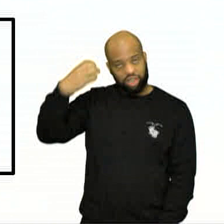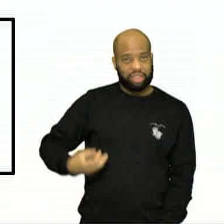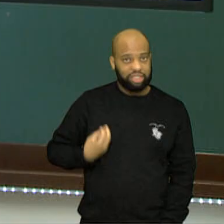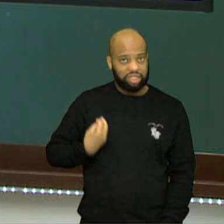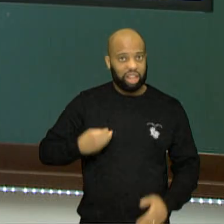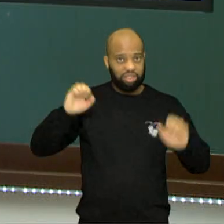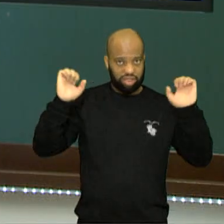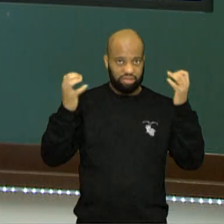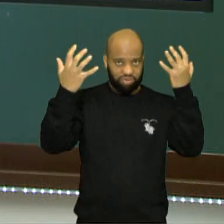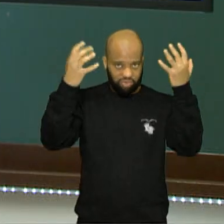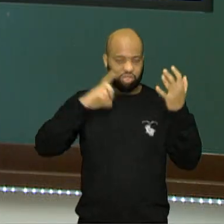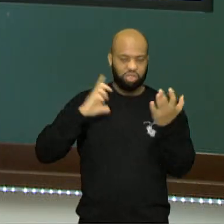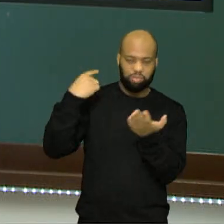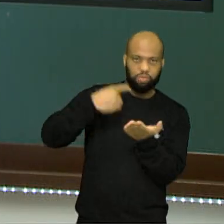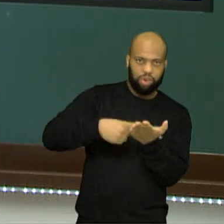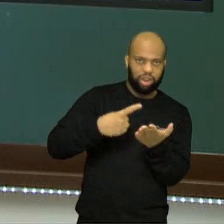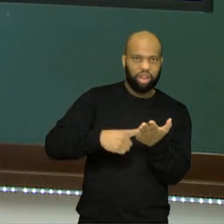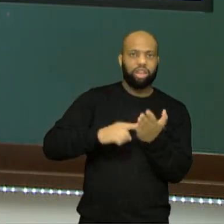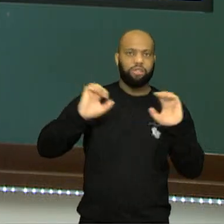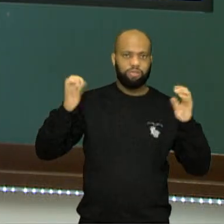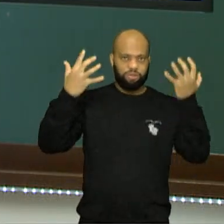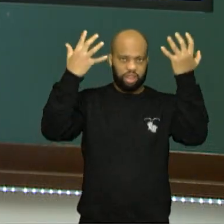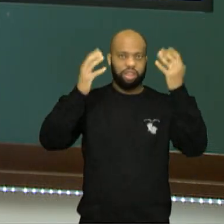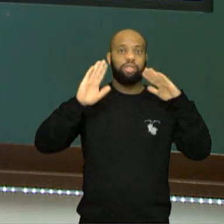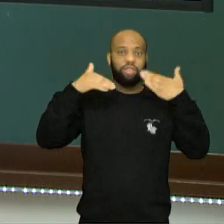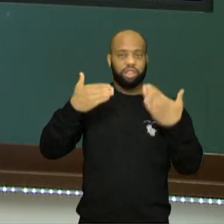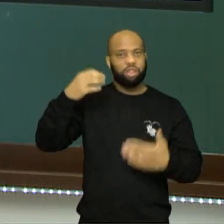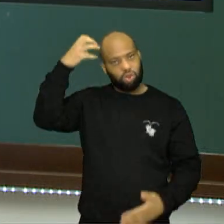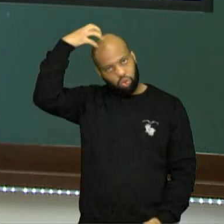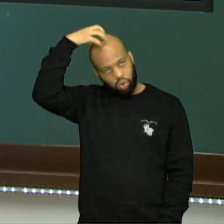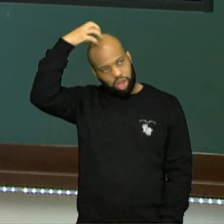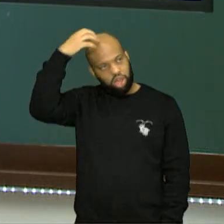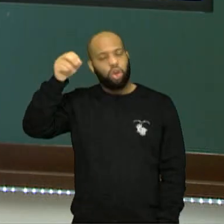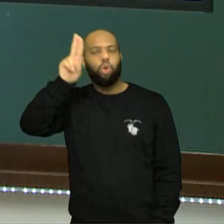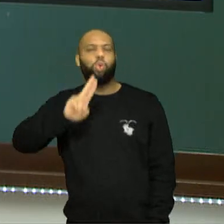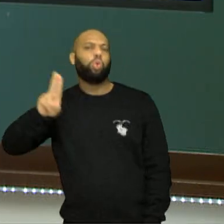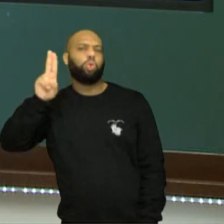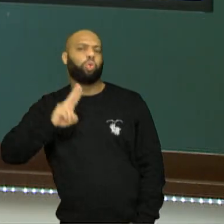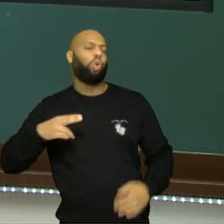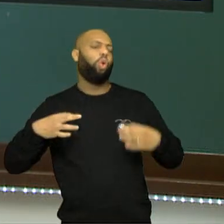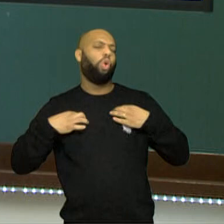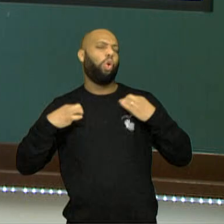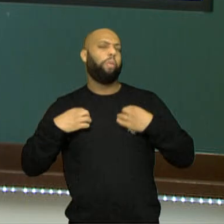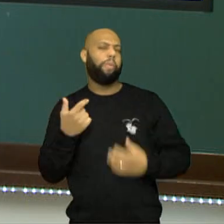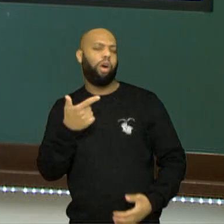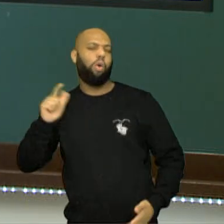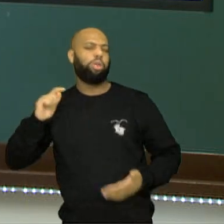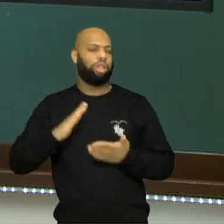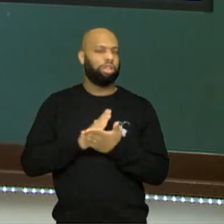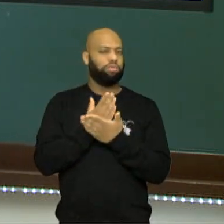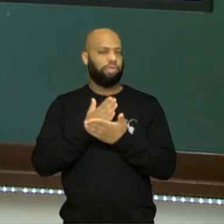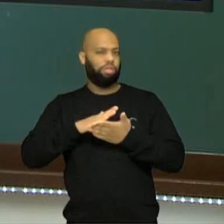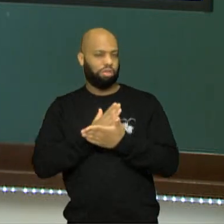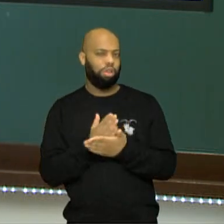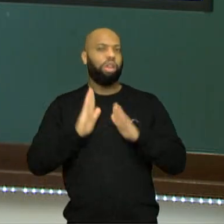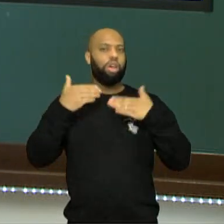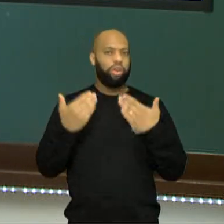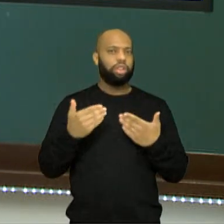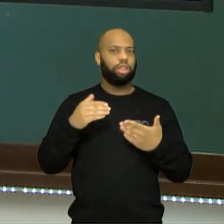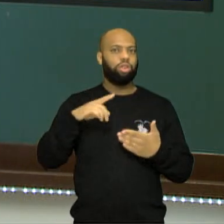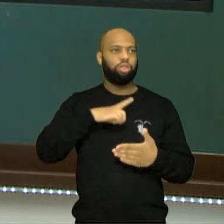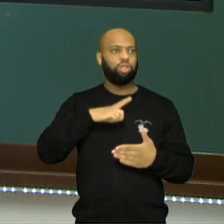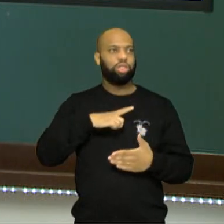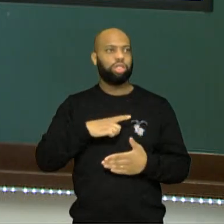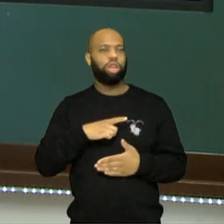uma festa, né? E o rei ele se disfarçou, né, ali no meio da população e haviam colocado